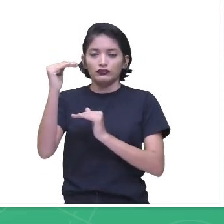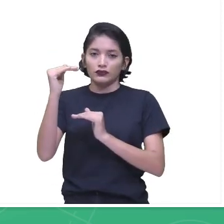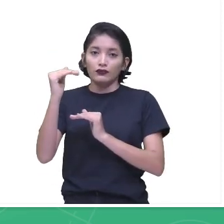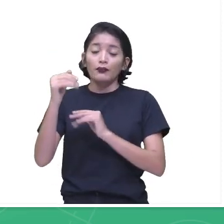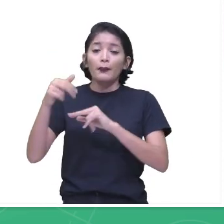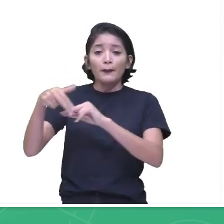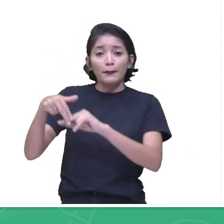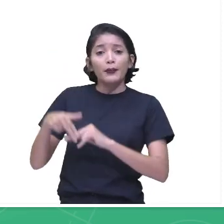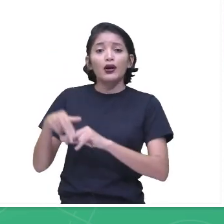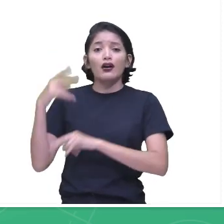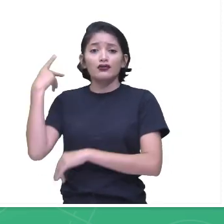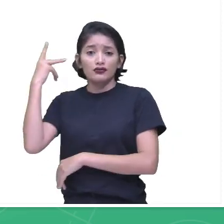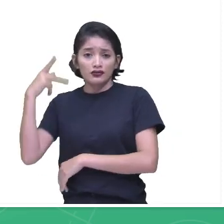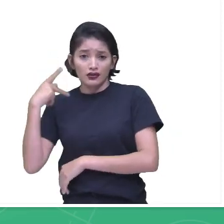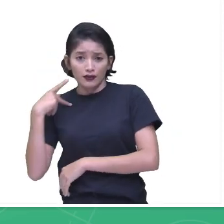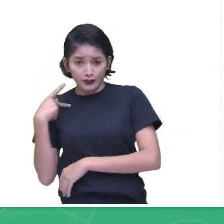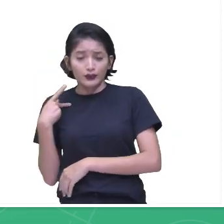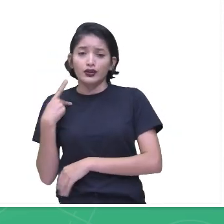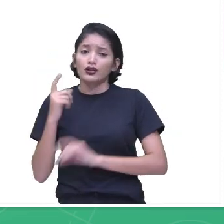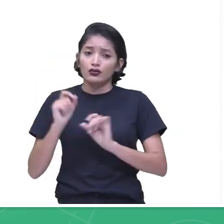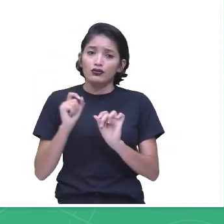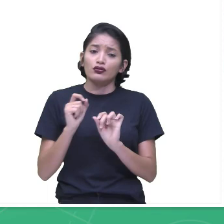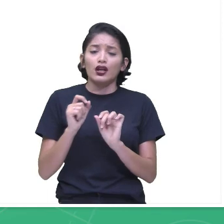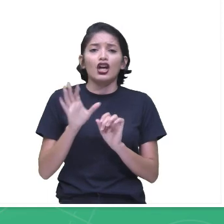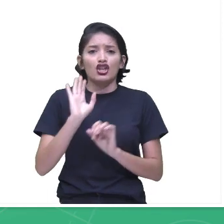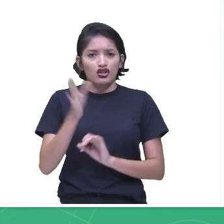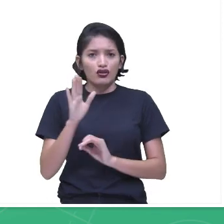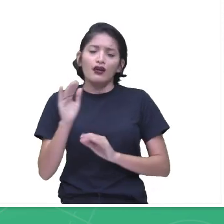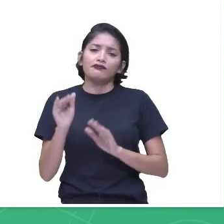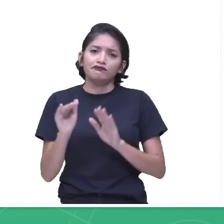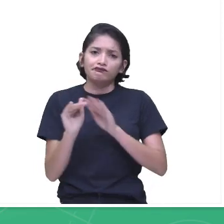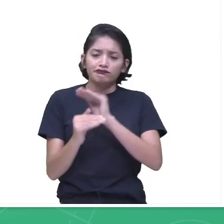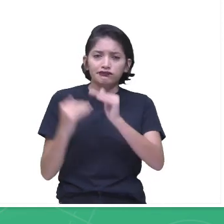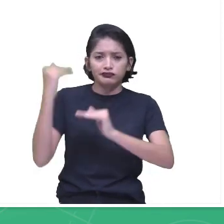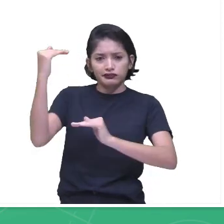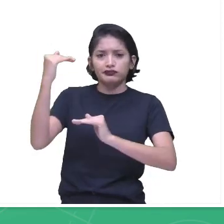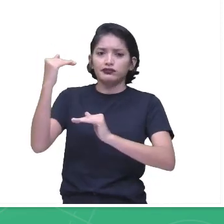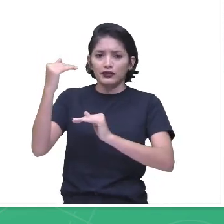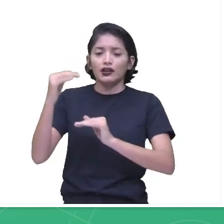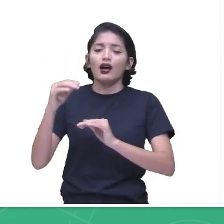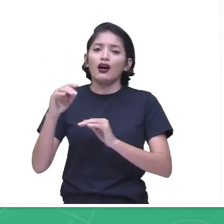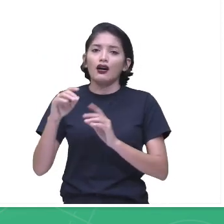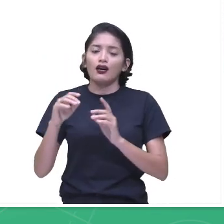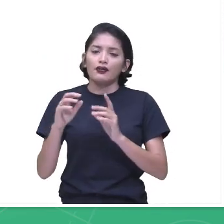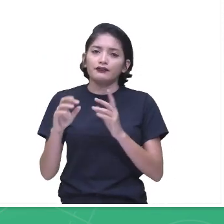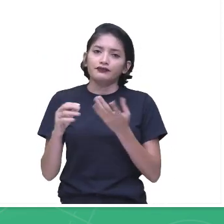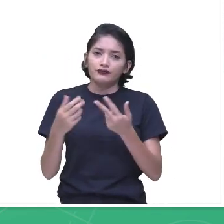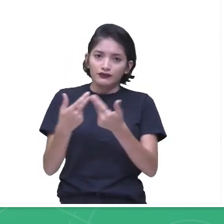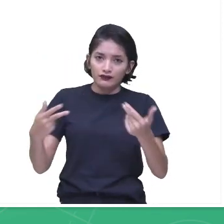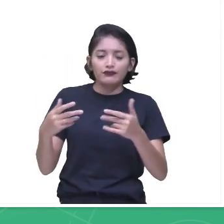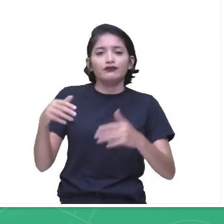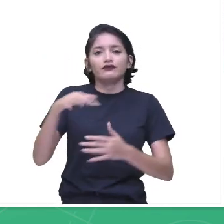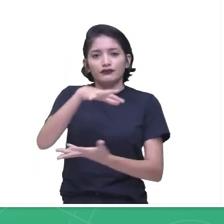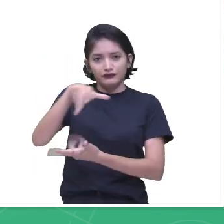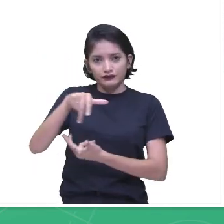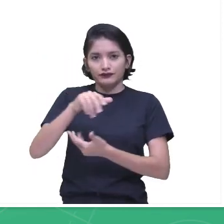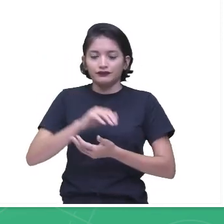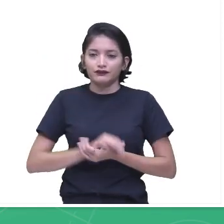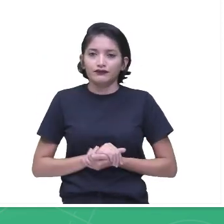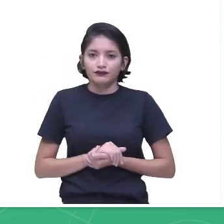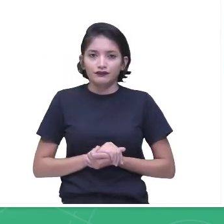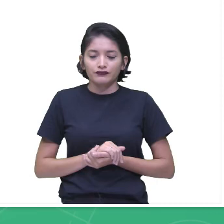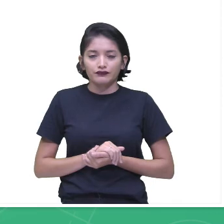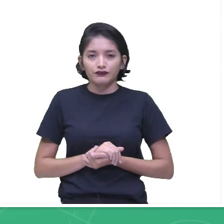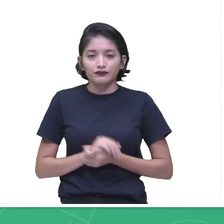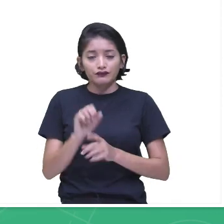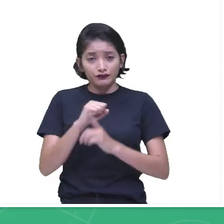concepção política profundamente hierarquizada da sociedade. Então, voltando lá para o nosso gabarito, vejam lá,